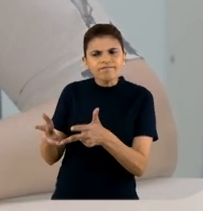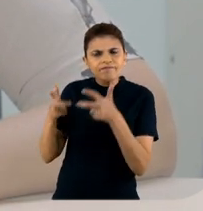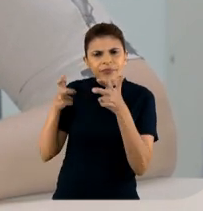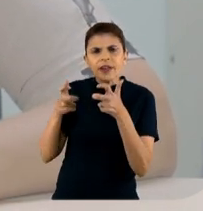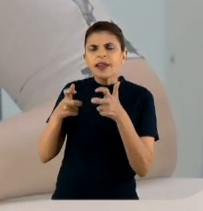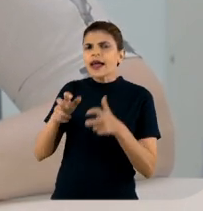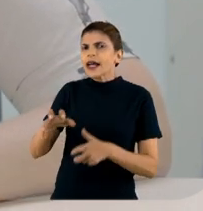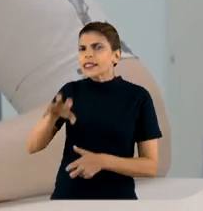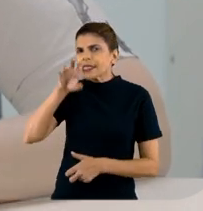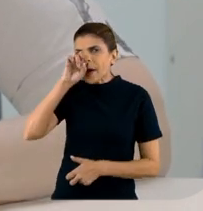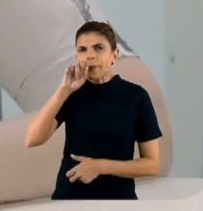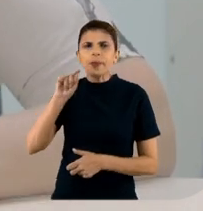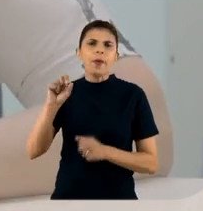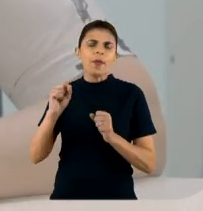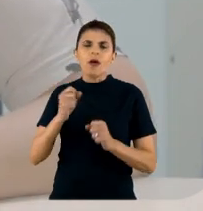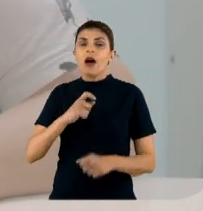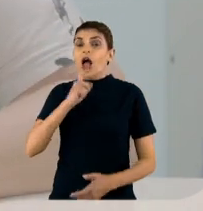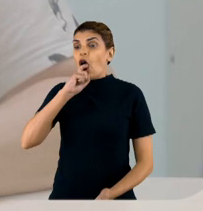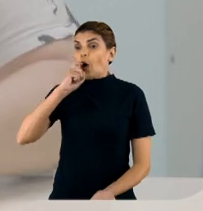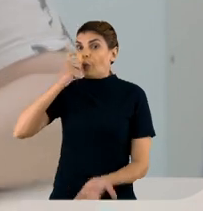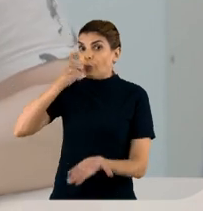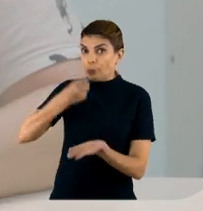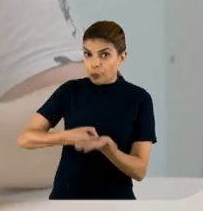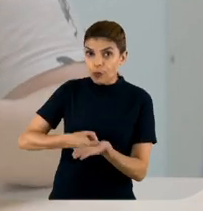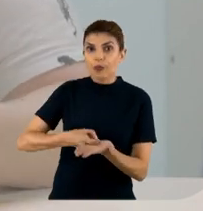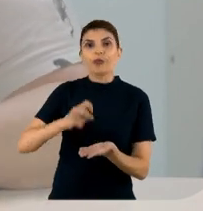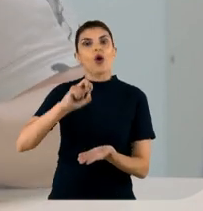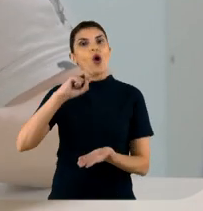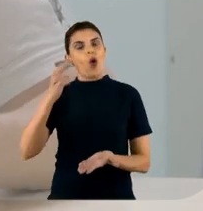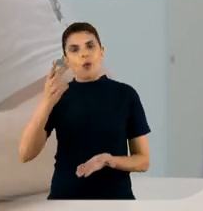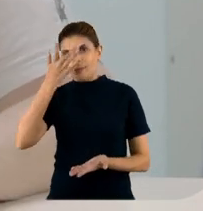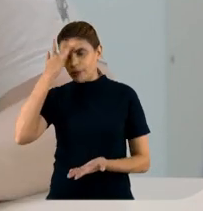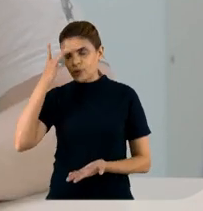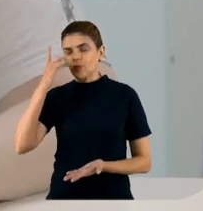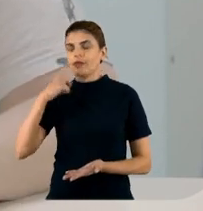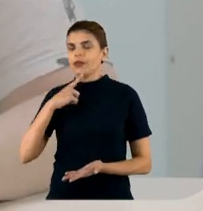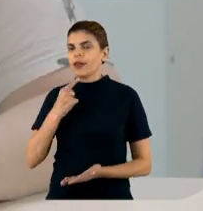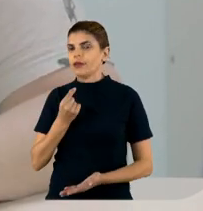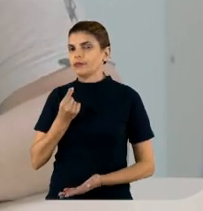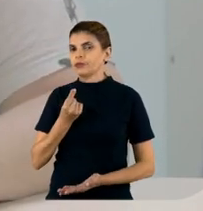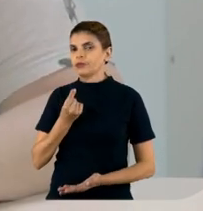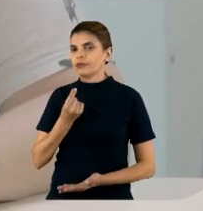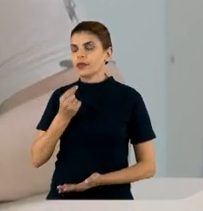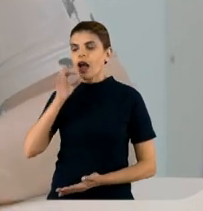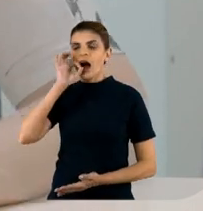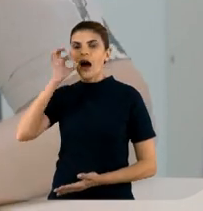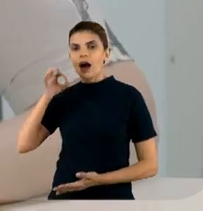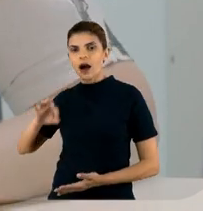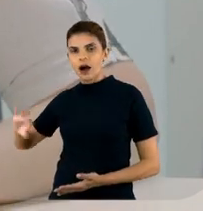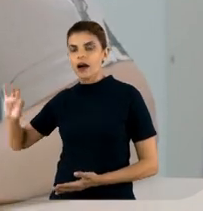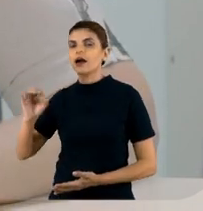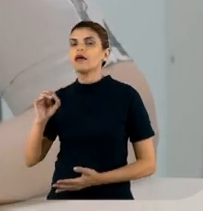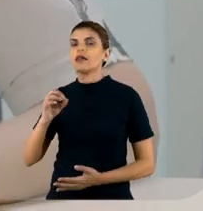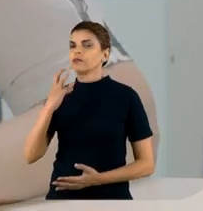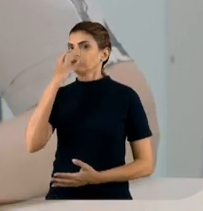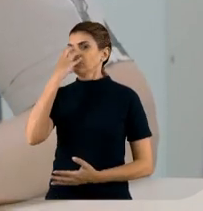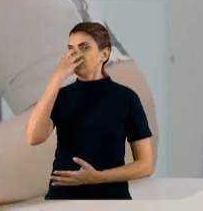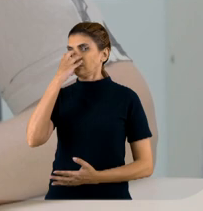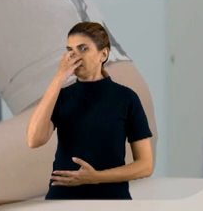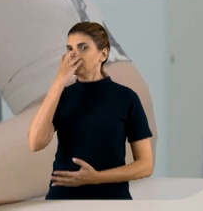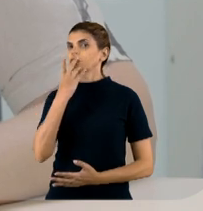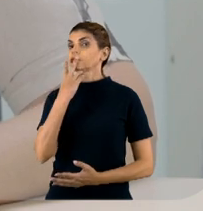seja ele eh um escarro ou mesmo num paciente que já tá intubado o material do tubo lá de dentro do pulmão